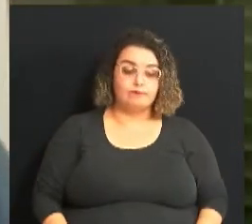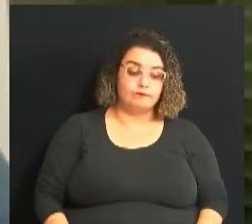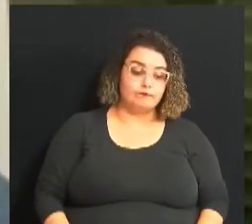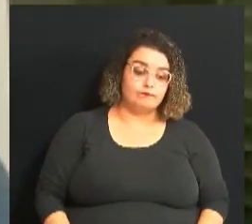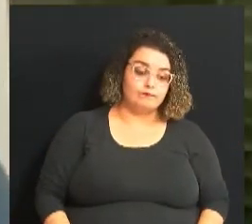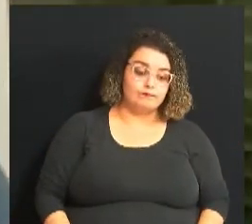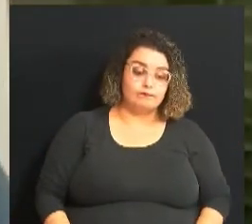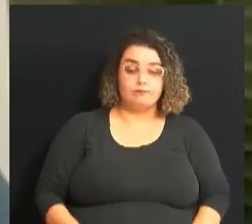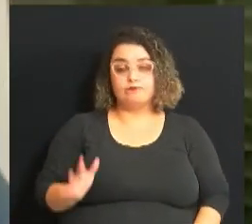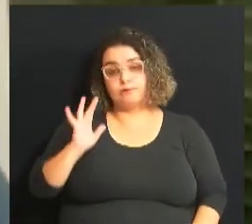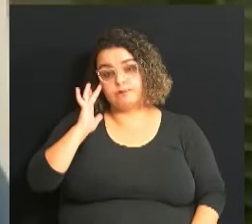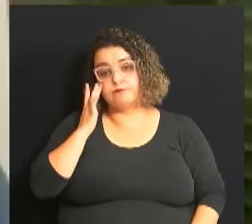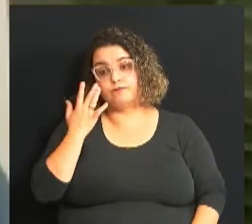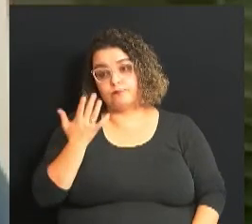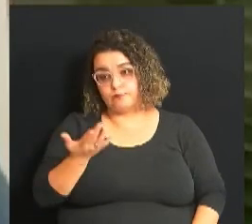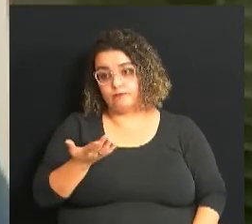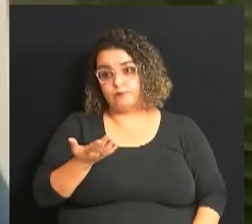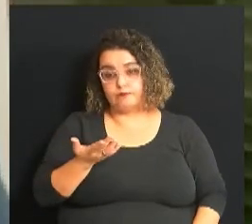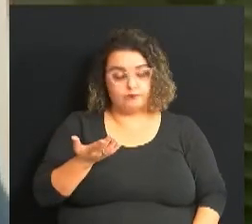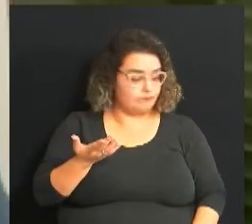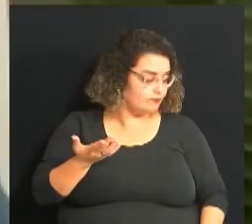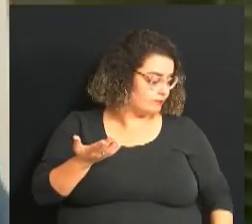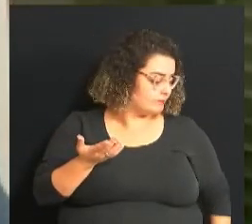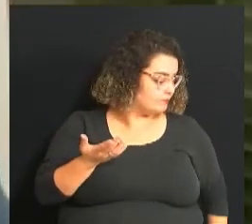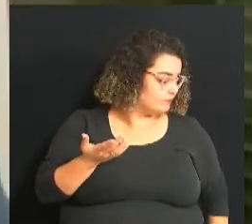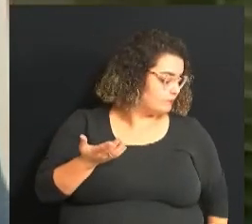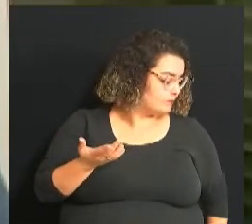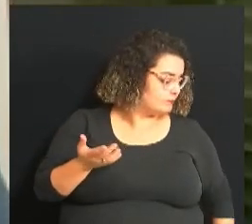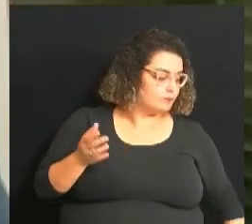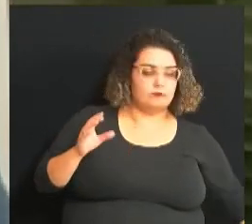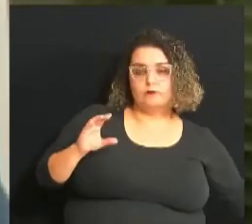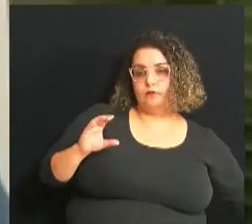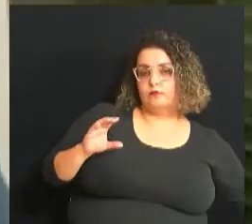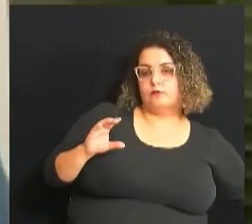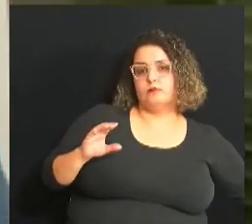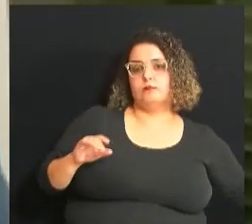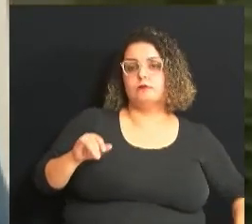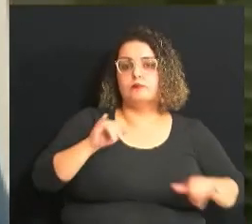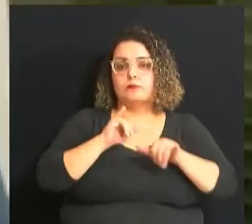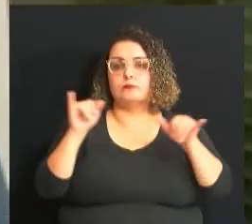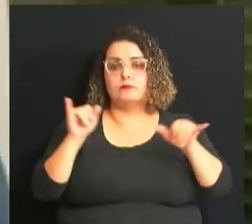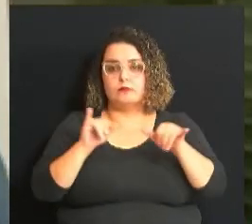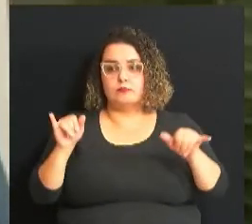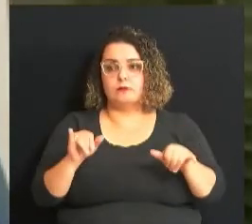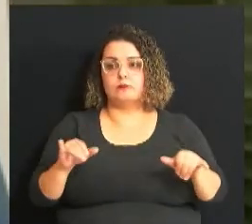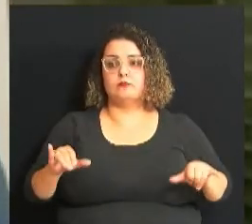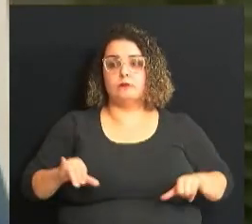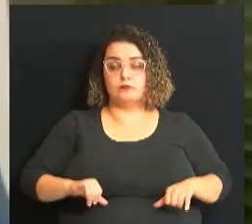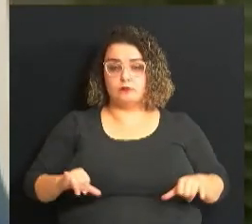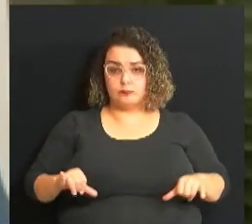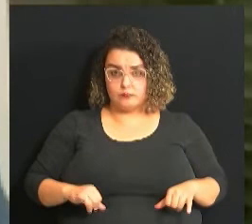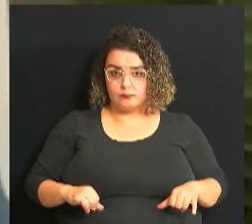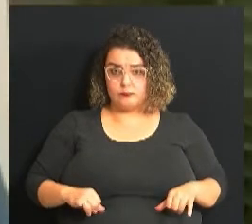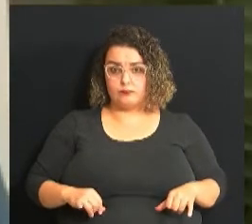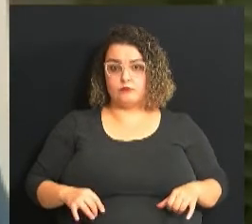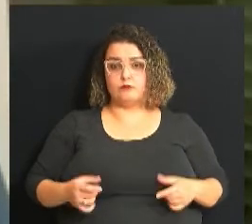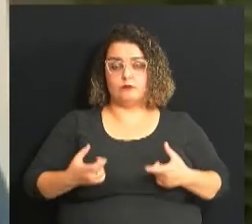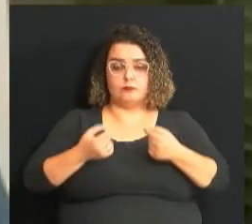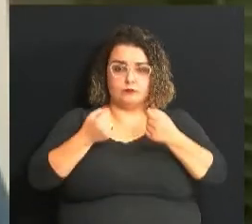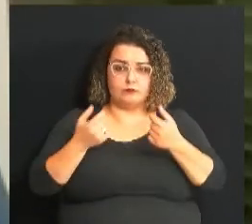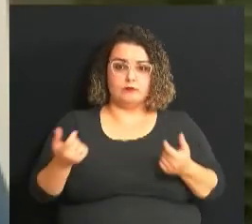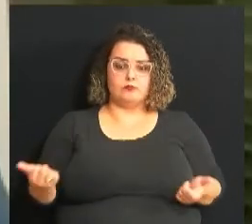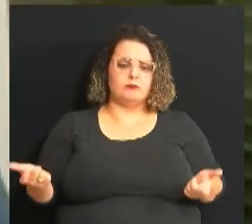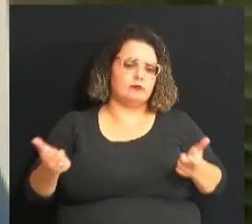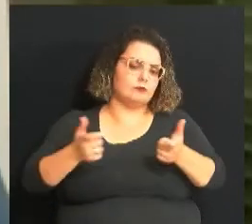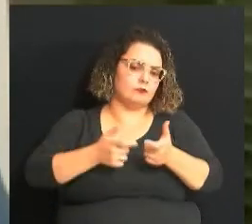que isso é assim, a consternação para o homem que sofre de câncer é muito menor do que outros